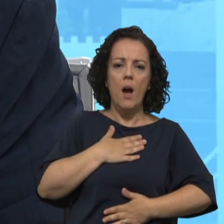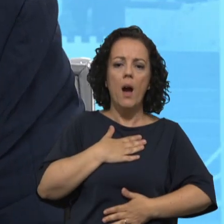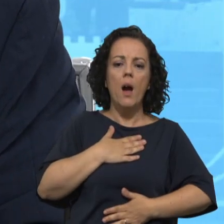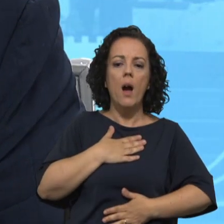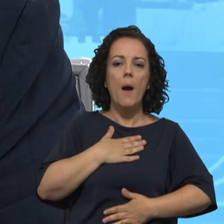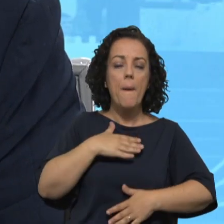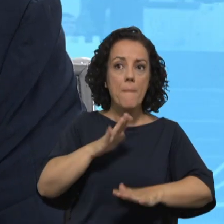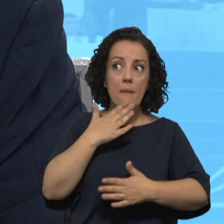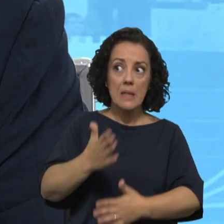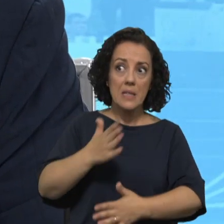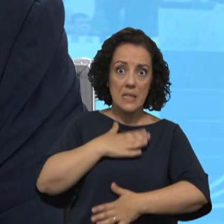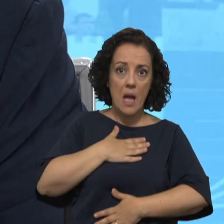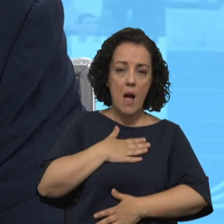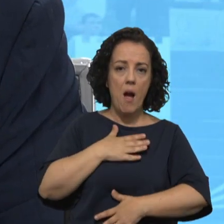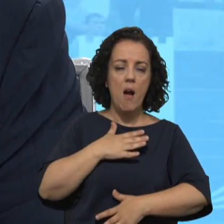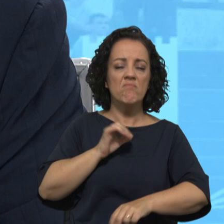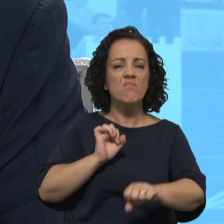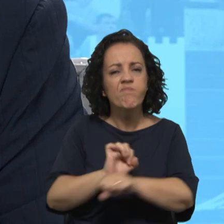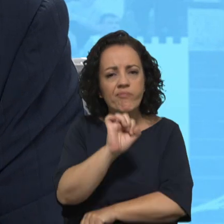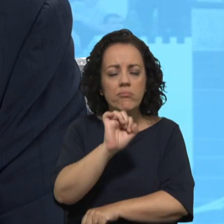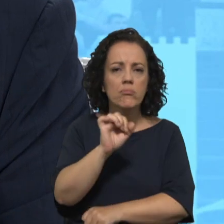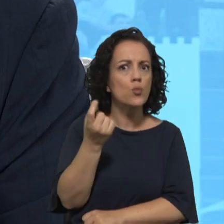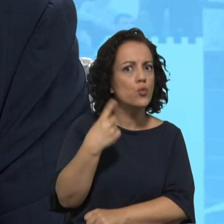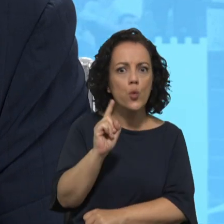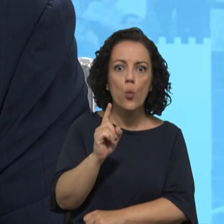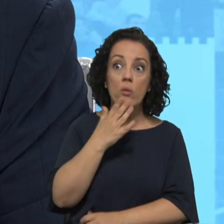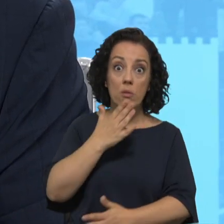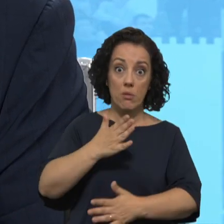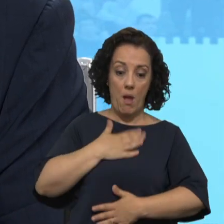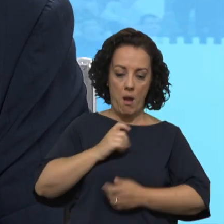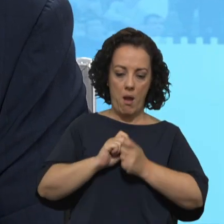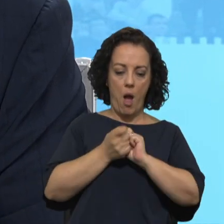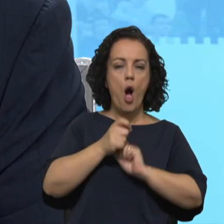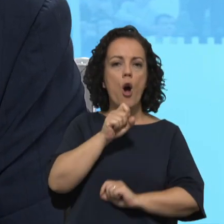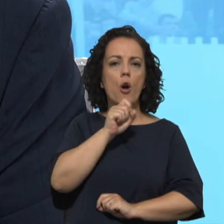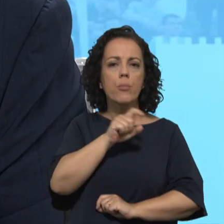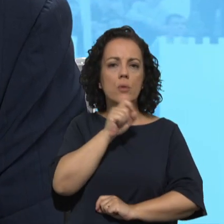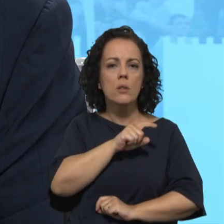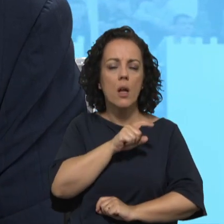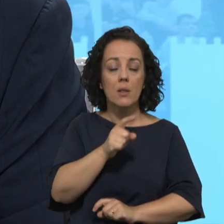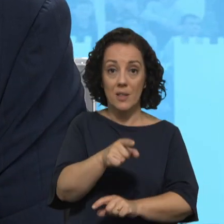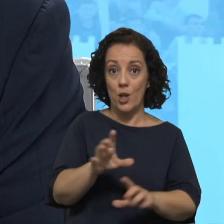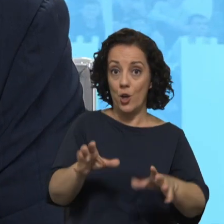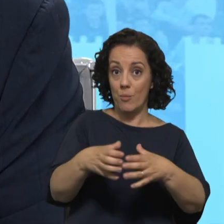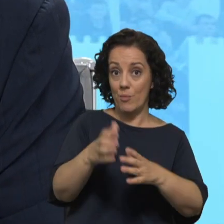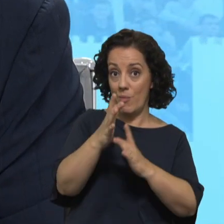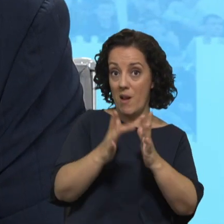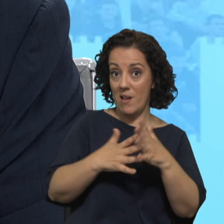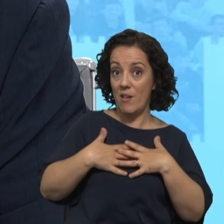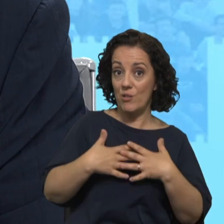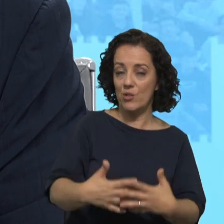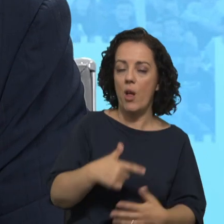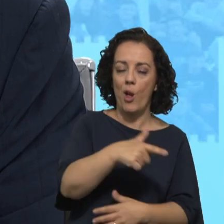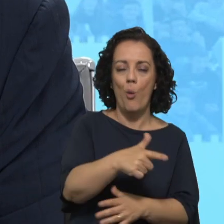impedimentos, são oportunidades. E oportunidades que, desde a primeira hora, a comunidade cristã soube aproveitar muito bem